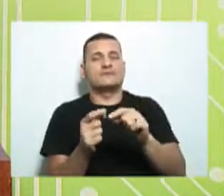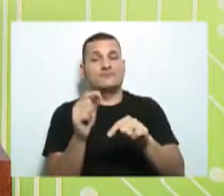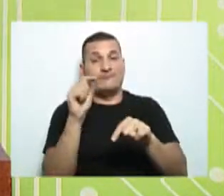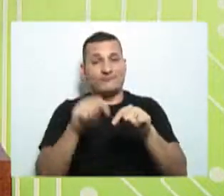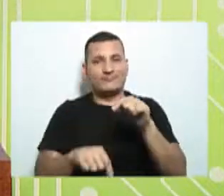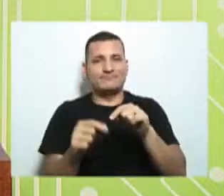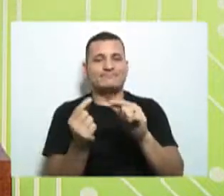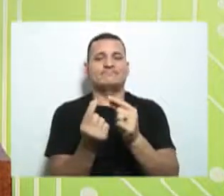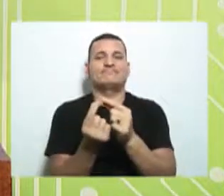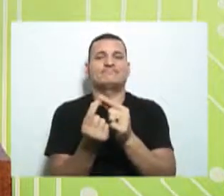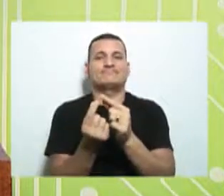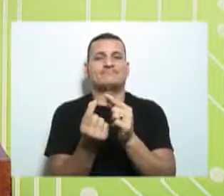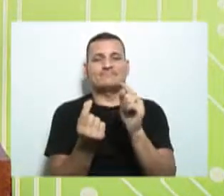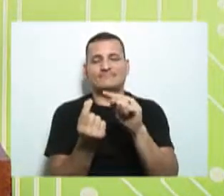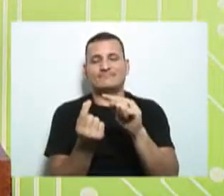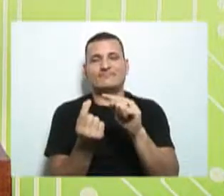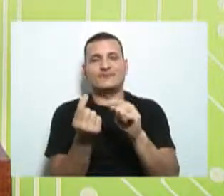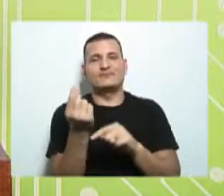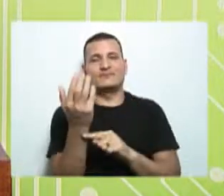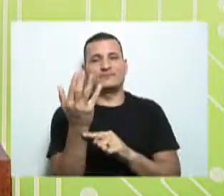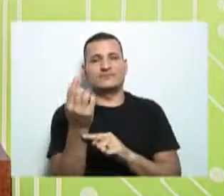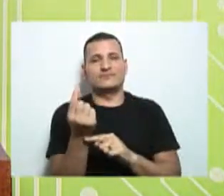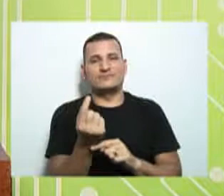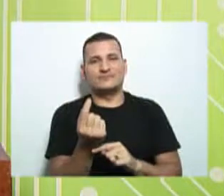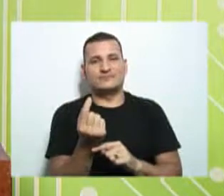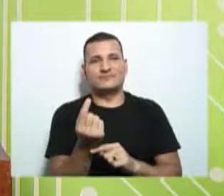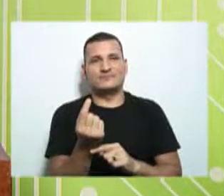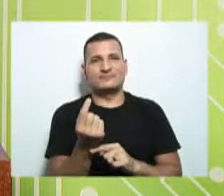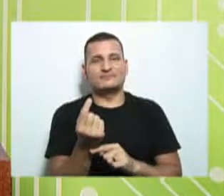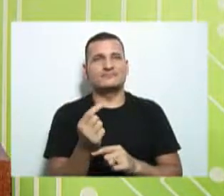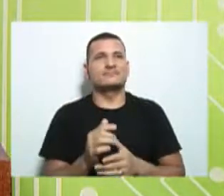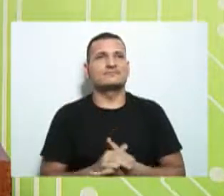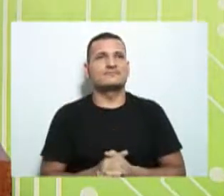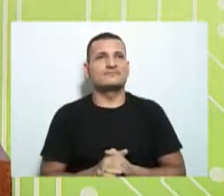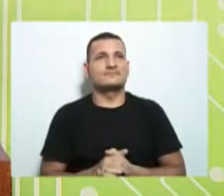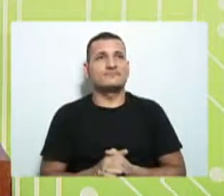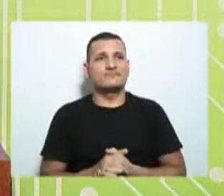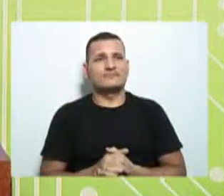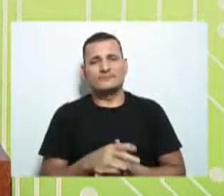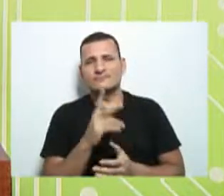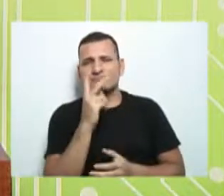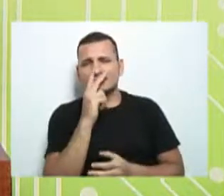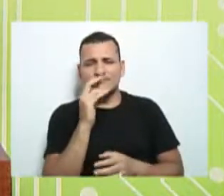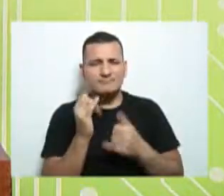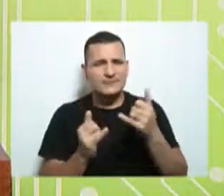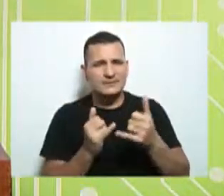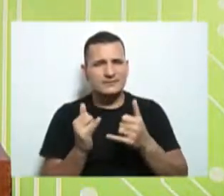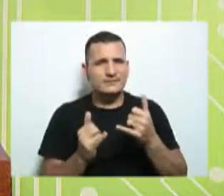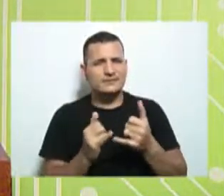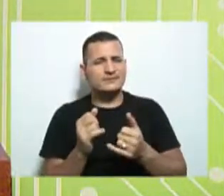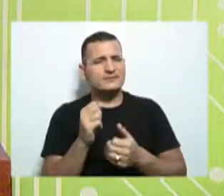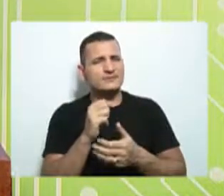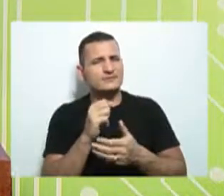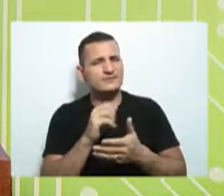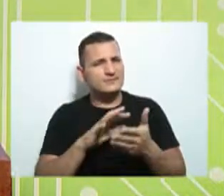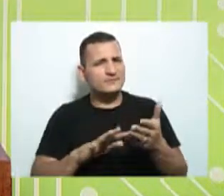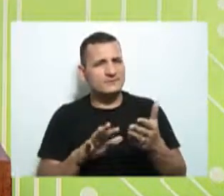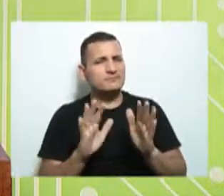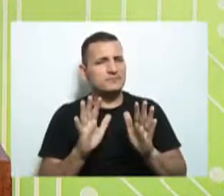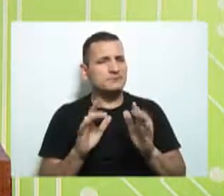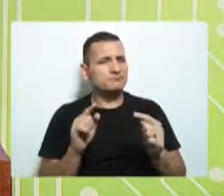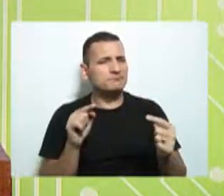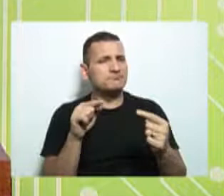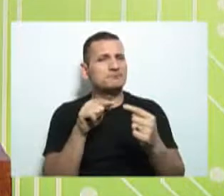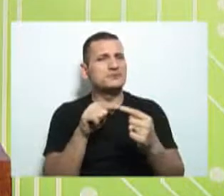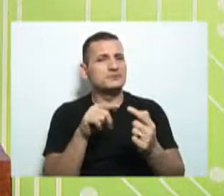Se acertou, parabéns. Se errou, falta de atenção. O exercício parece brincadeira, parece que não tem nada a ver, mas tem tudo a ver,